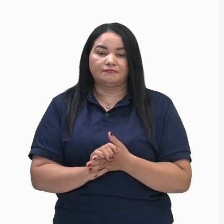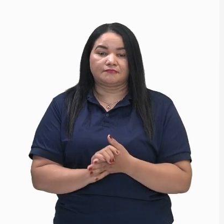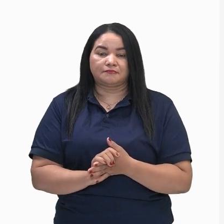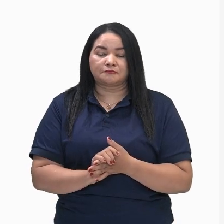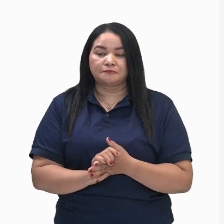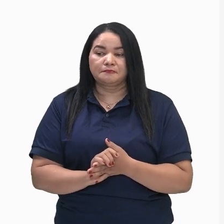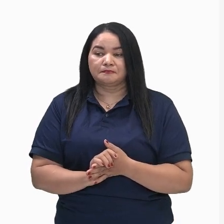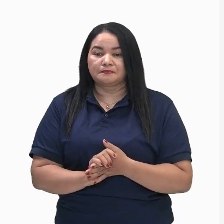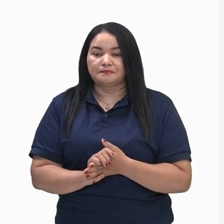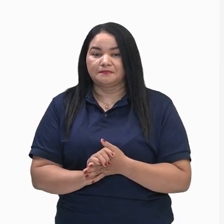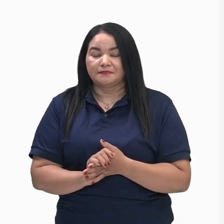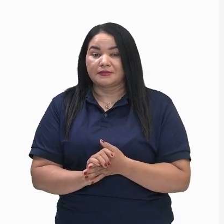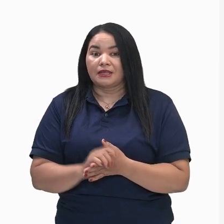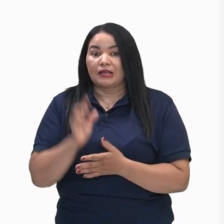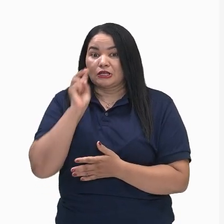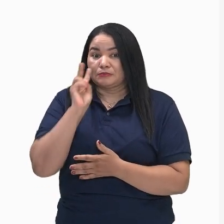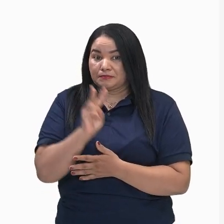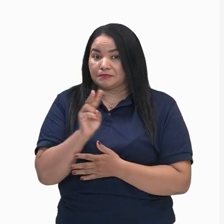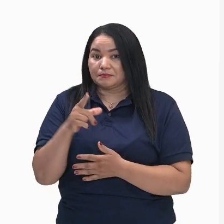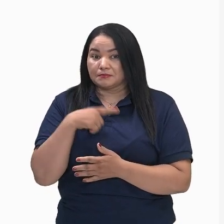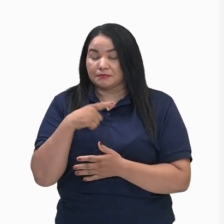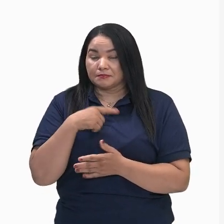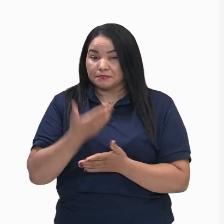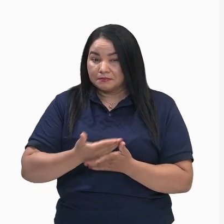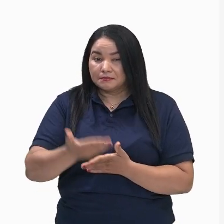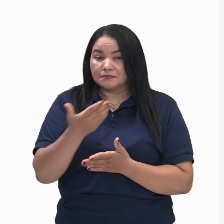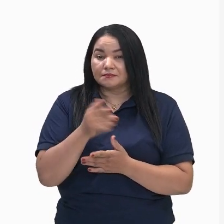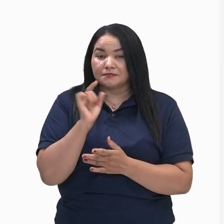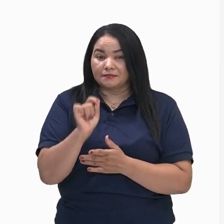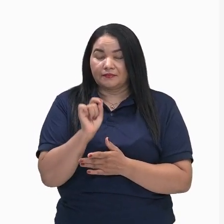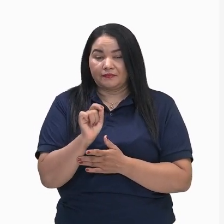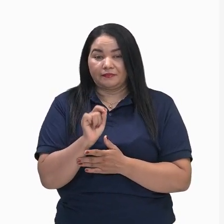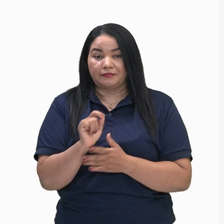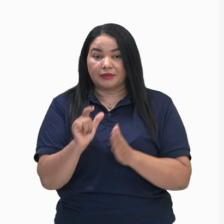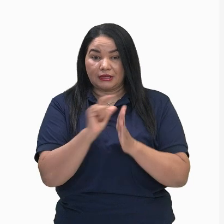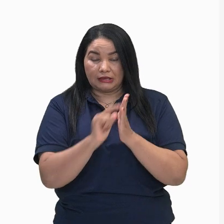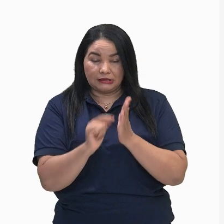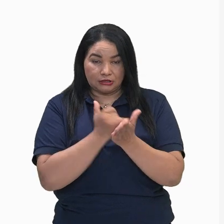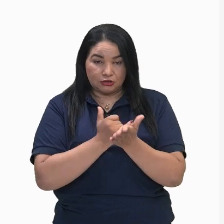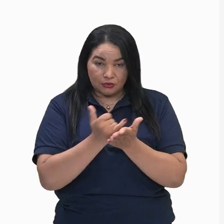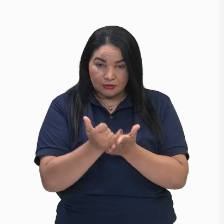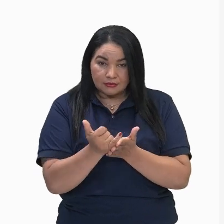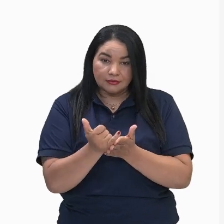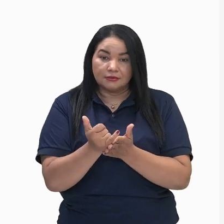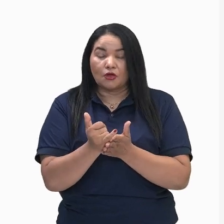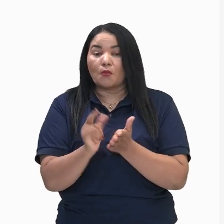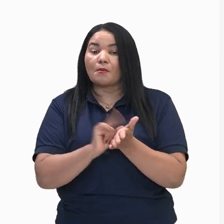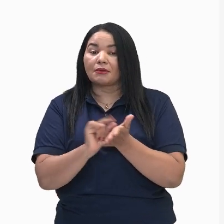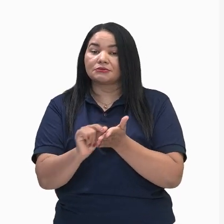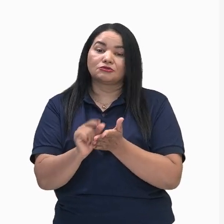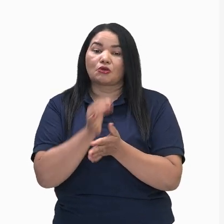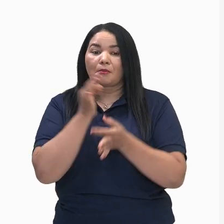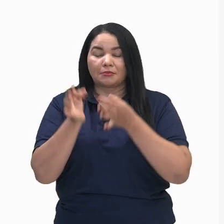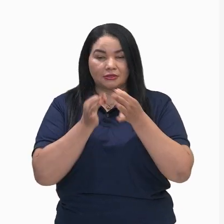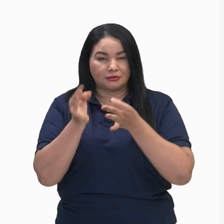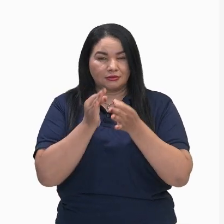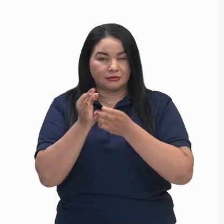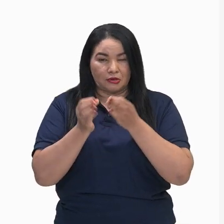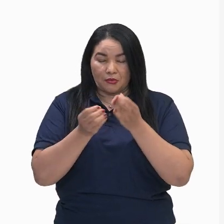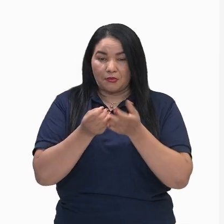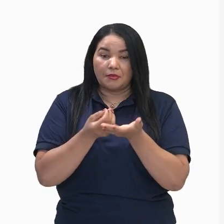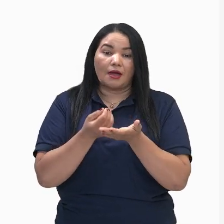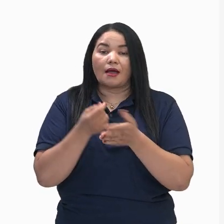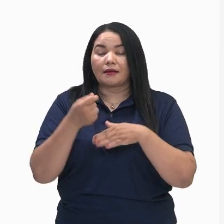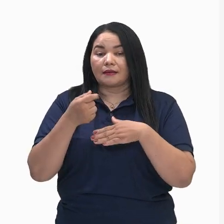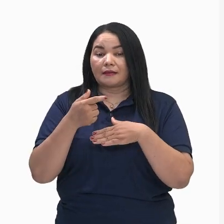defendendo. Então, observe o exemplo a seguir de uma introdução de um artigo de opinião elaborado pelas